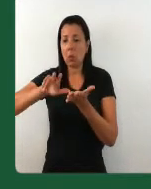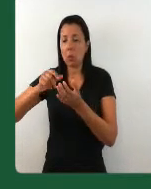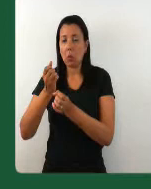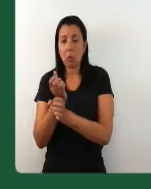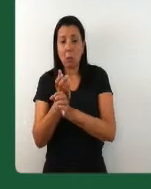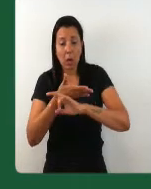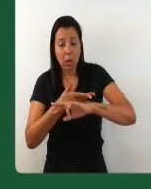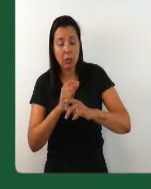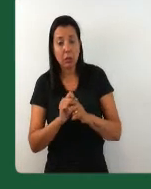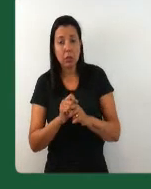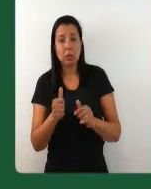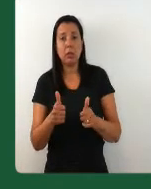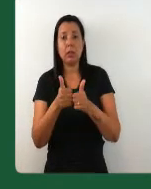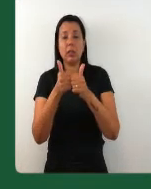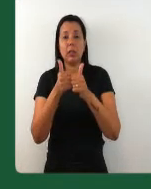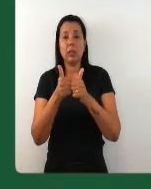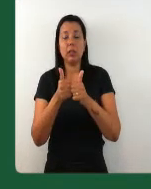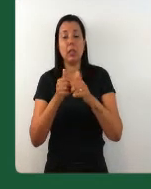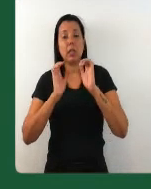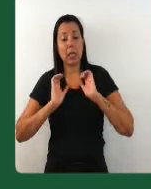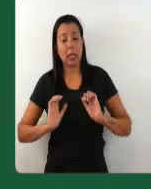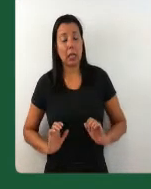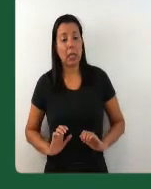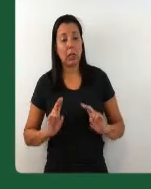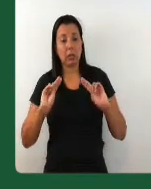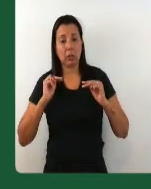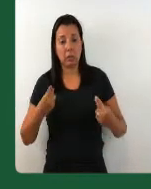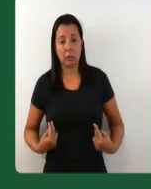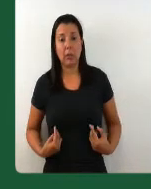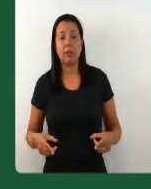de qualidade, ética e humanizada.